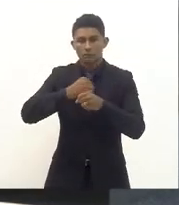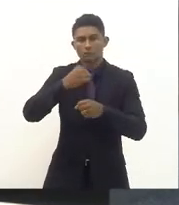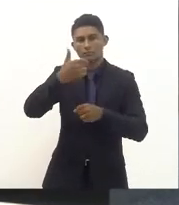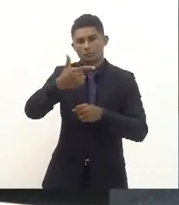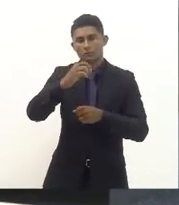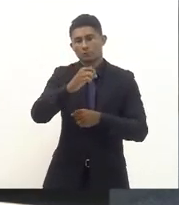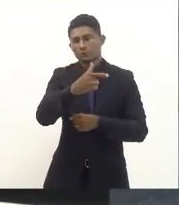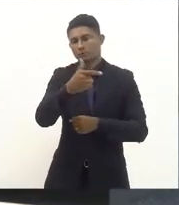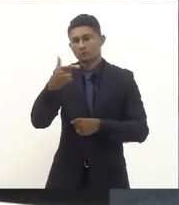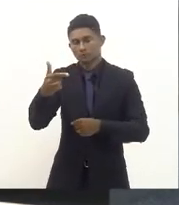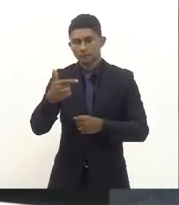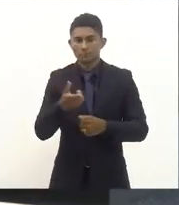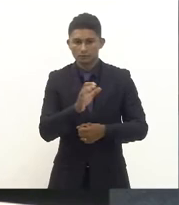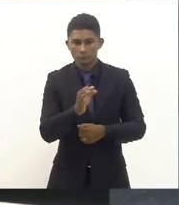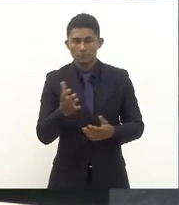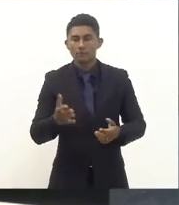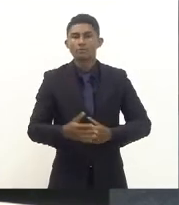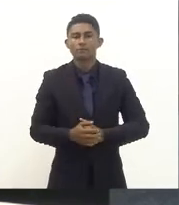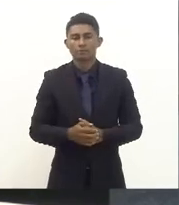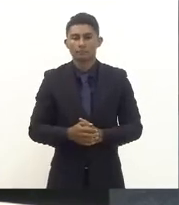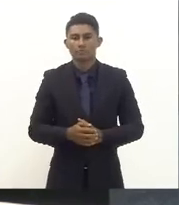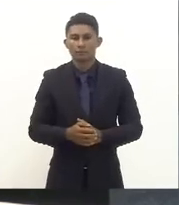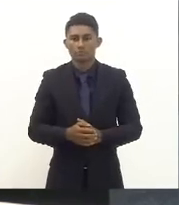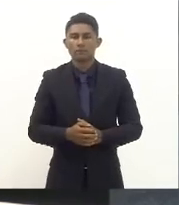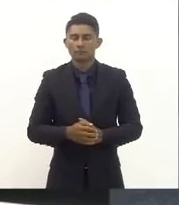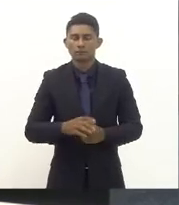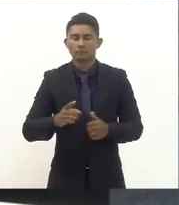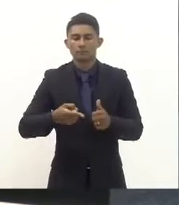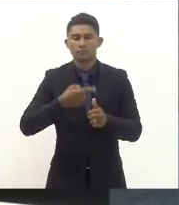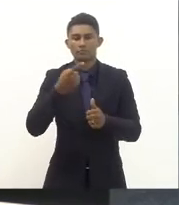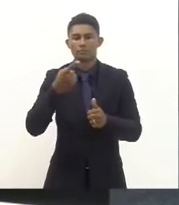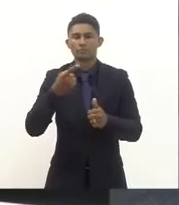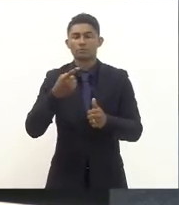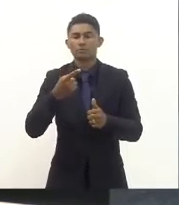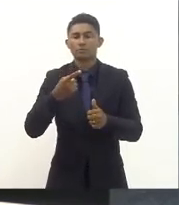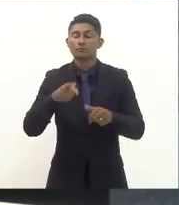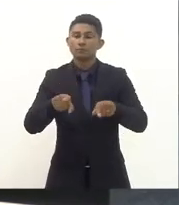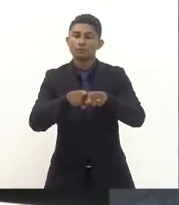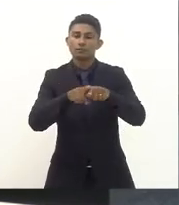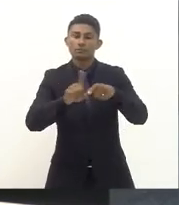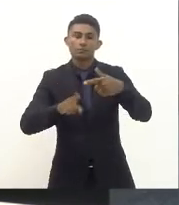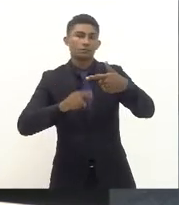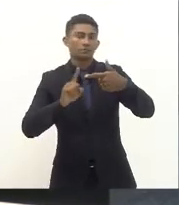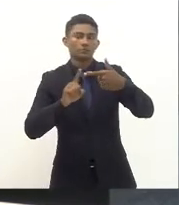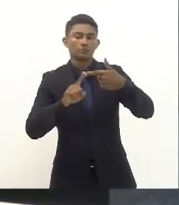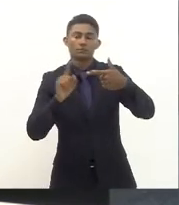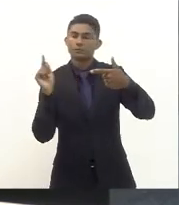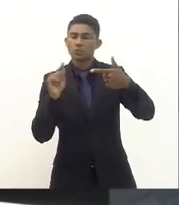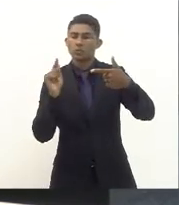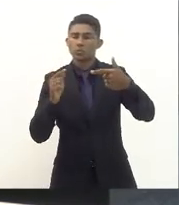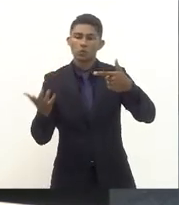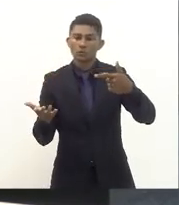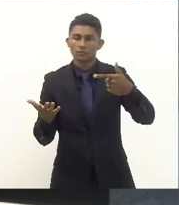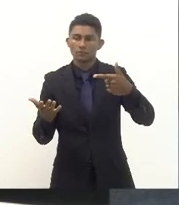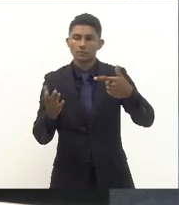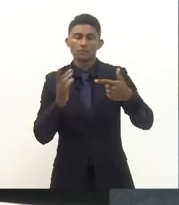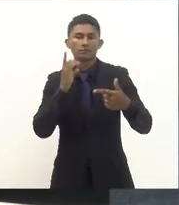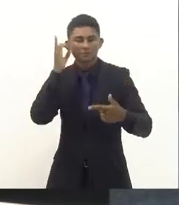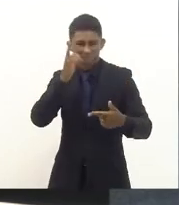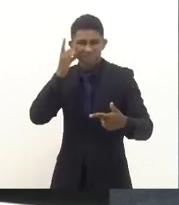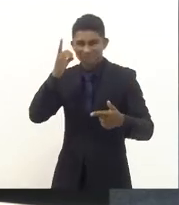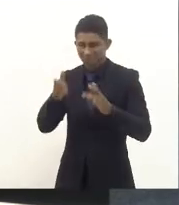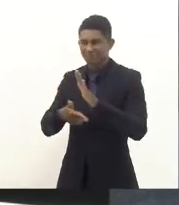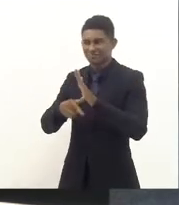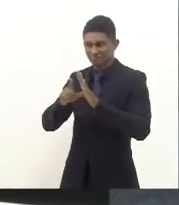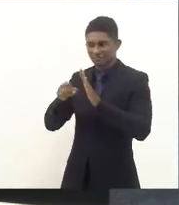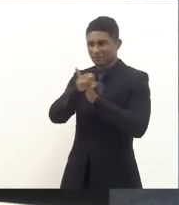é isso é o primeiro ponto e segundo é com relação alguns deputados que me